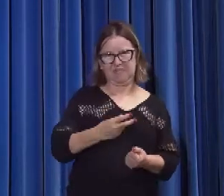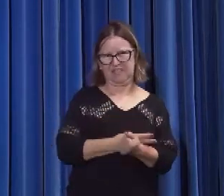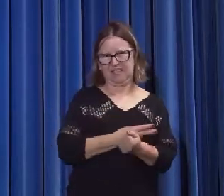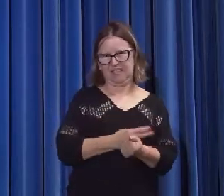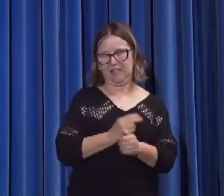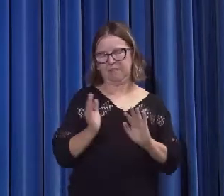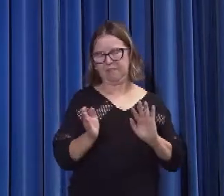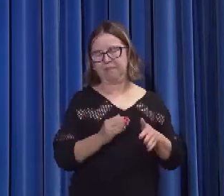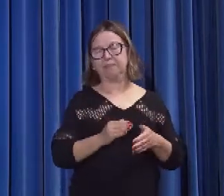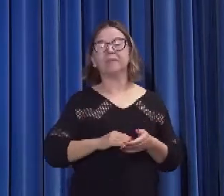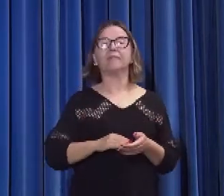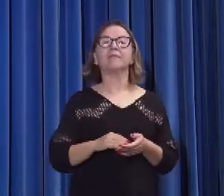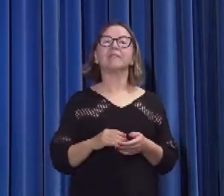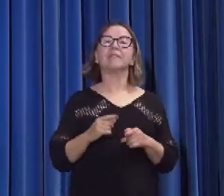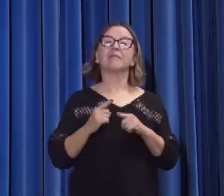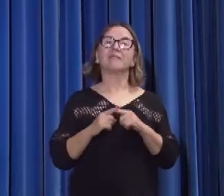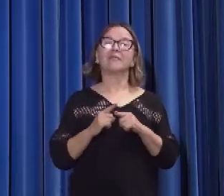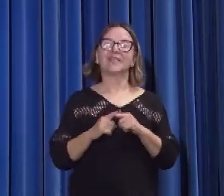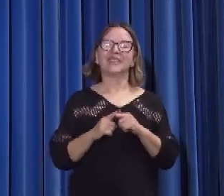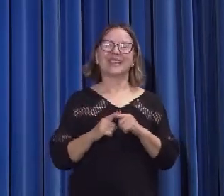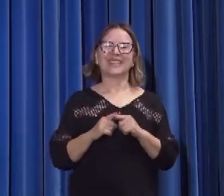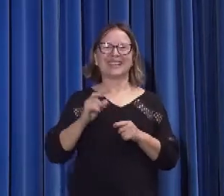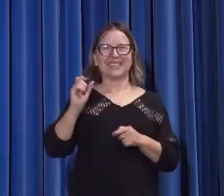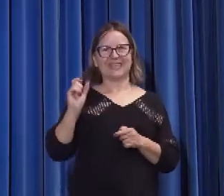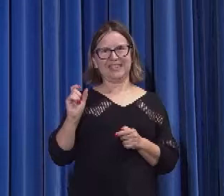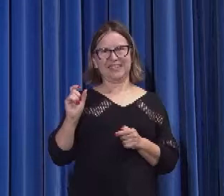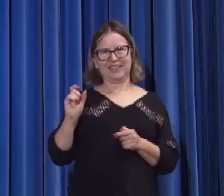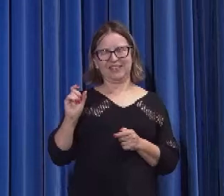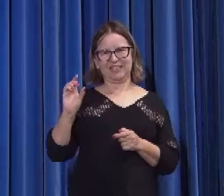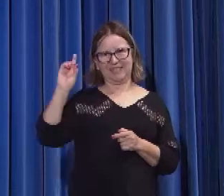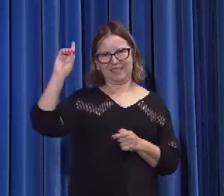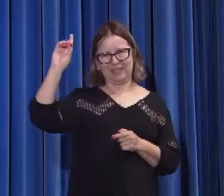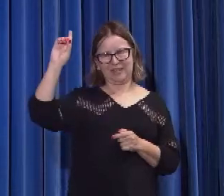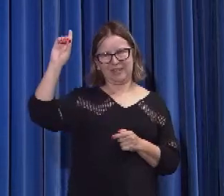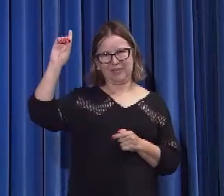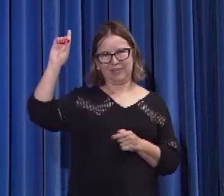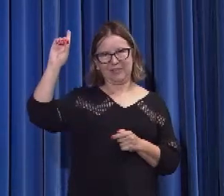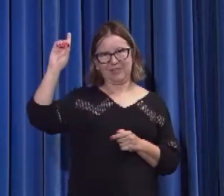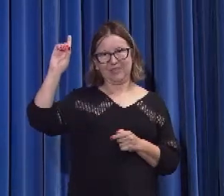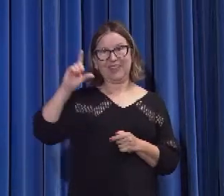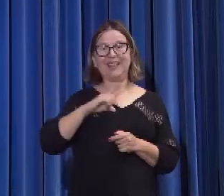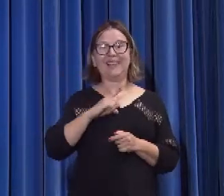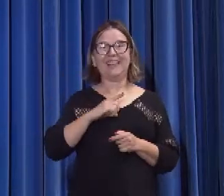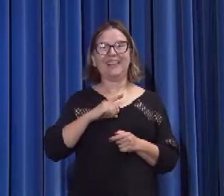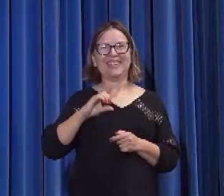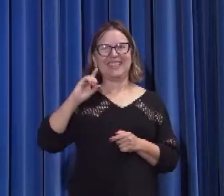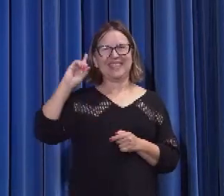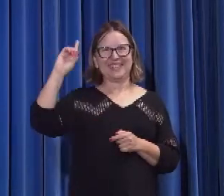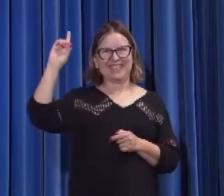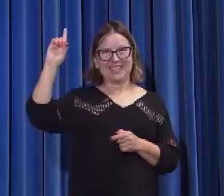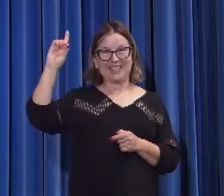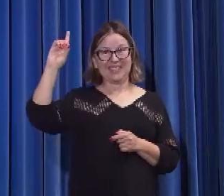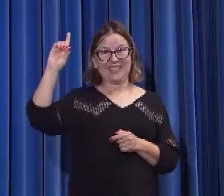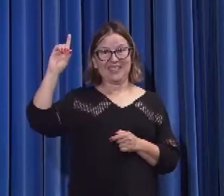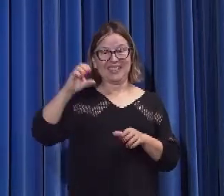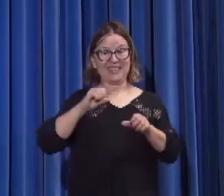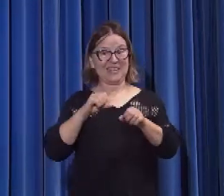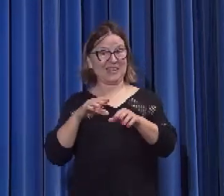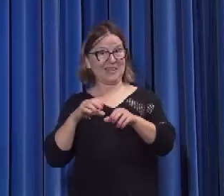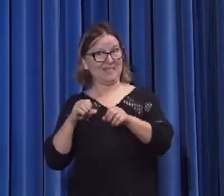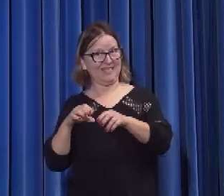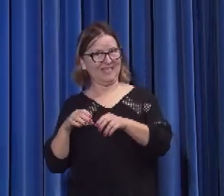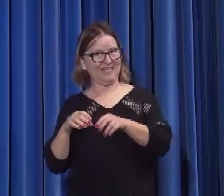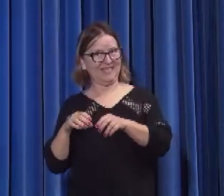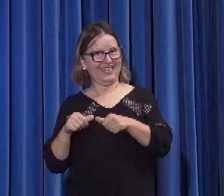Por quê? Porque na palavra eu tenho um Deus que a inspirou. E esse